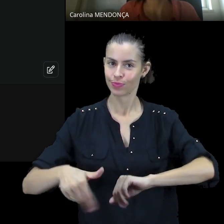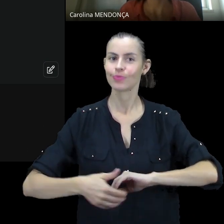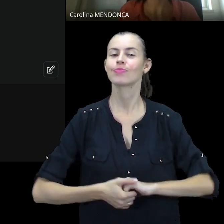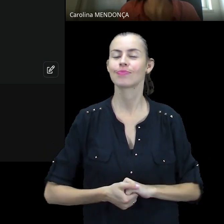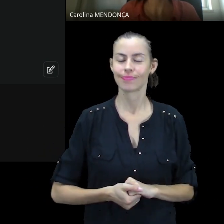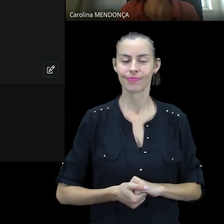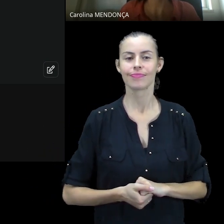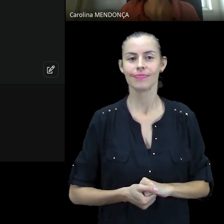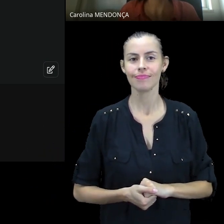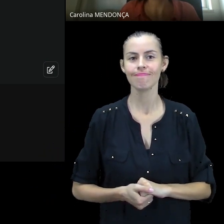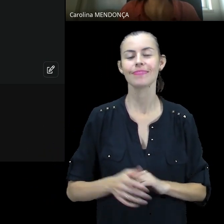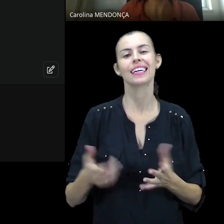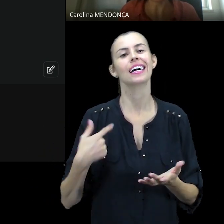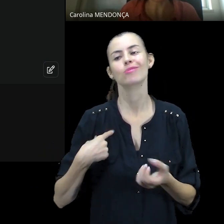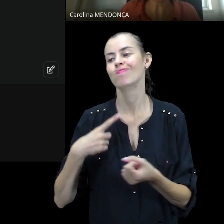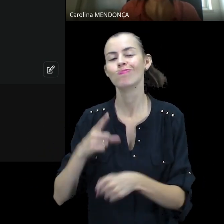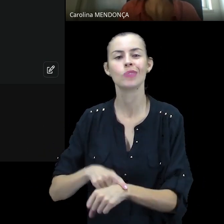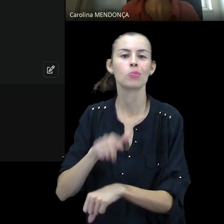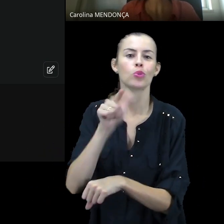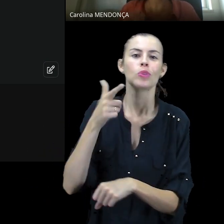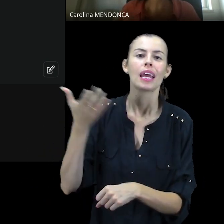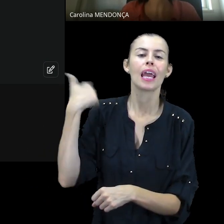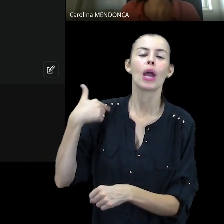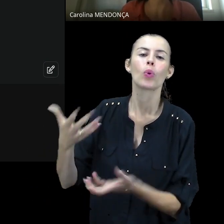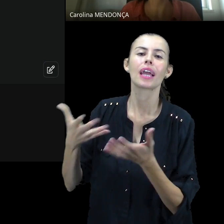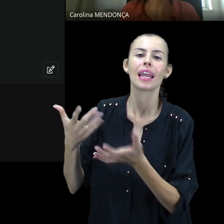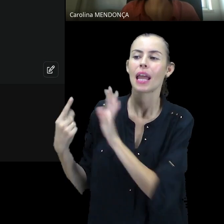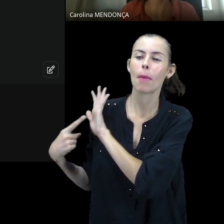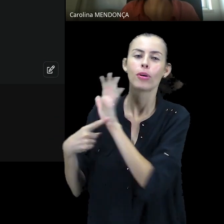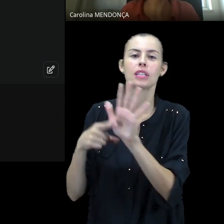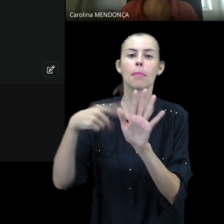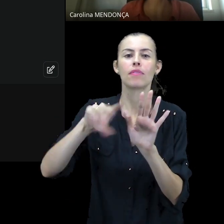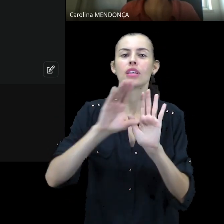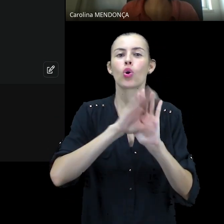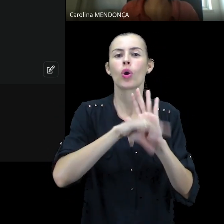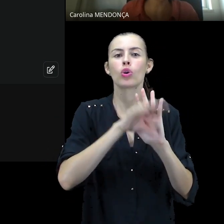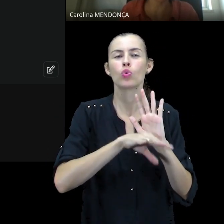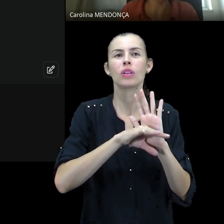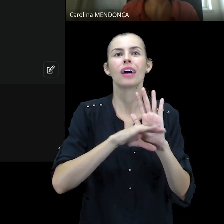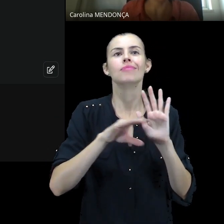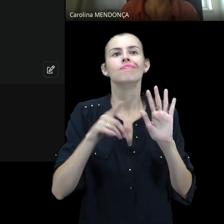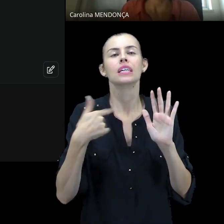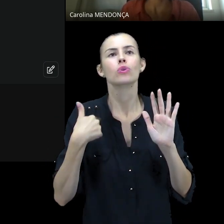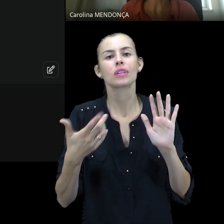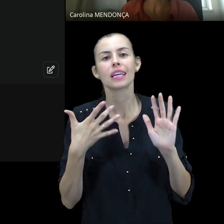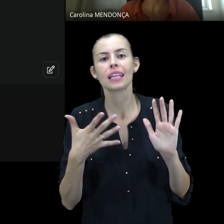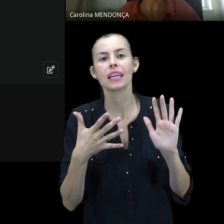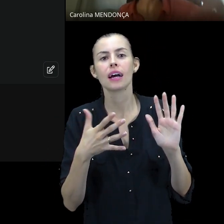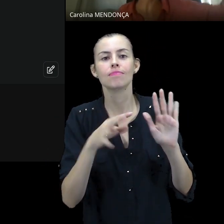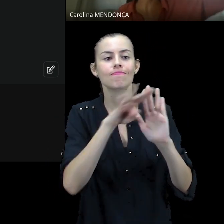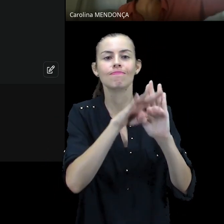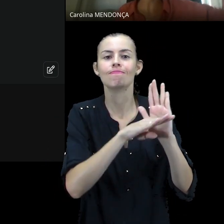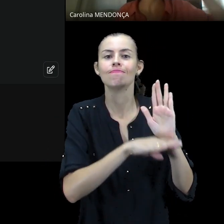vocês, mas a gente tem trabalhado dessa maneira, tentando ao máximo fazer uma articulação daquilo